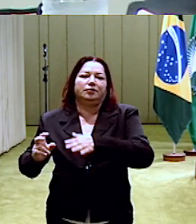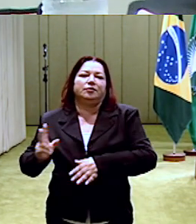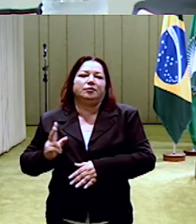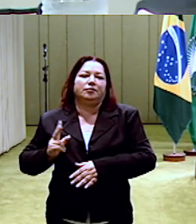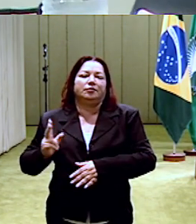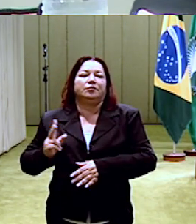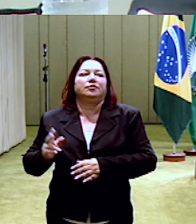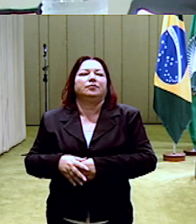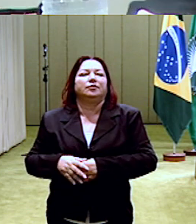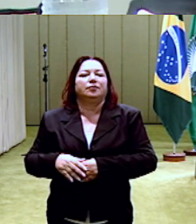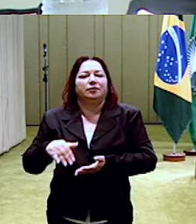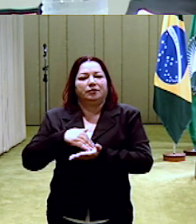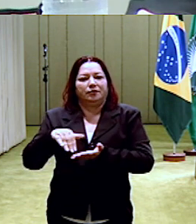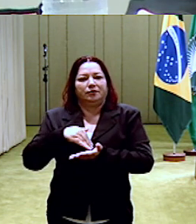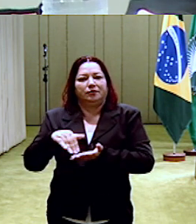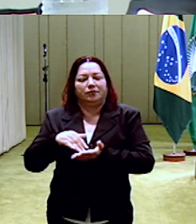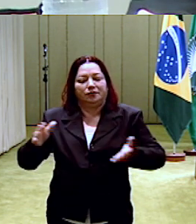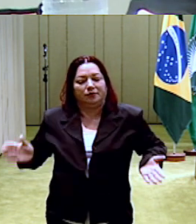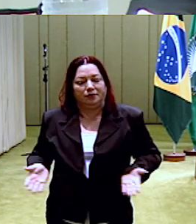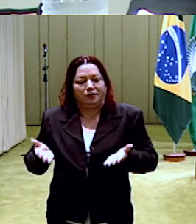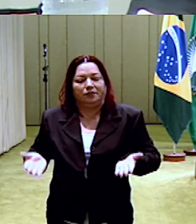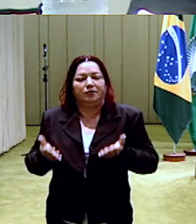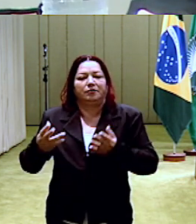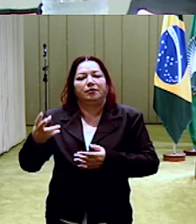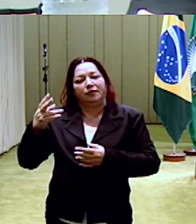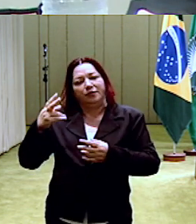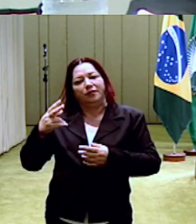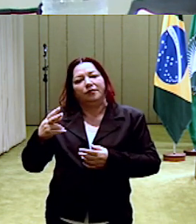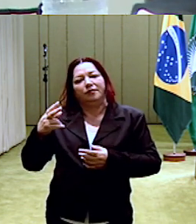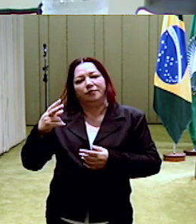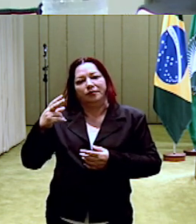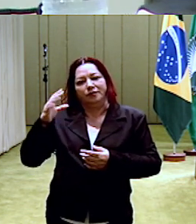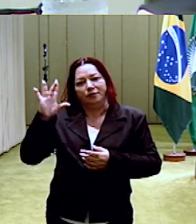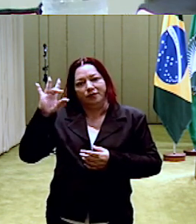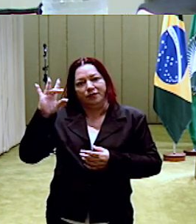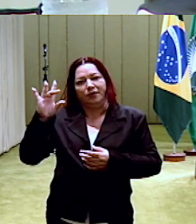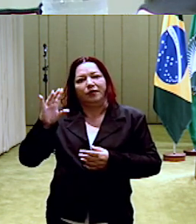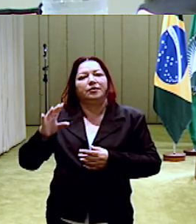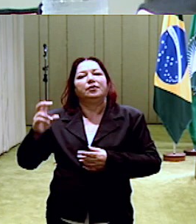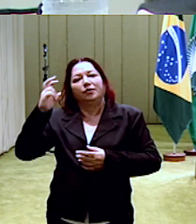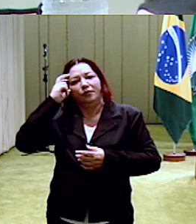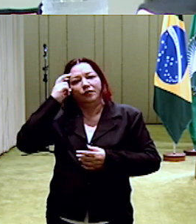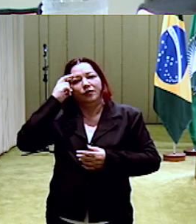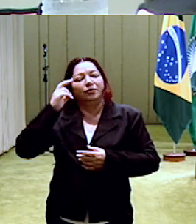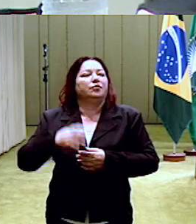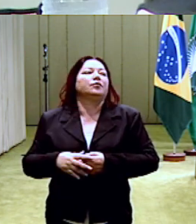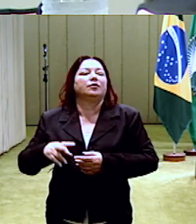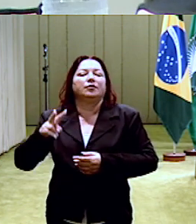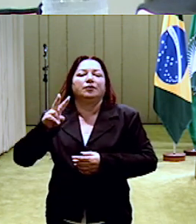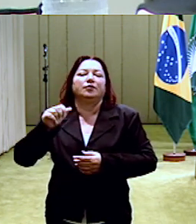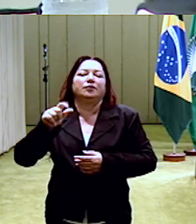isso na pessoa do senhor secretário de Promoção Comercial, Ciência, Tecnologia, Inovação e Cultura, o embaixador Laudemar de